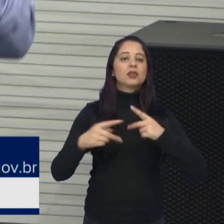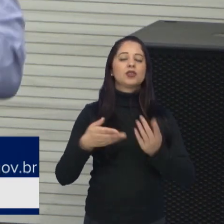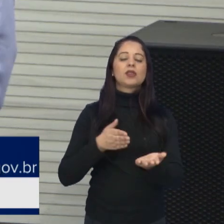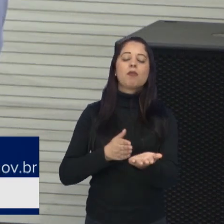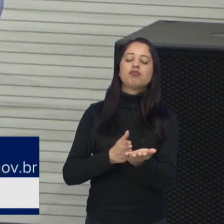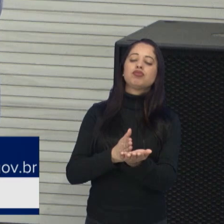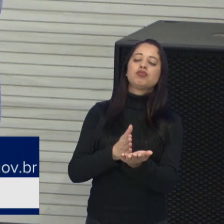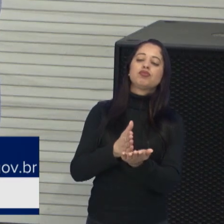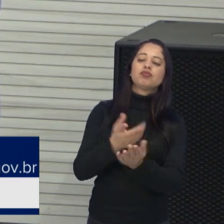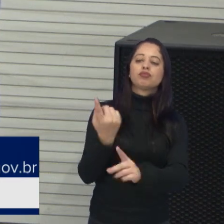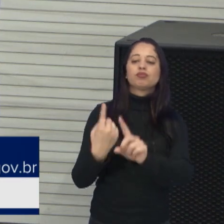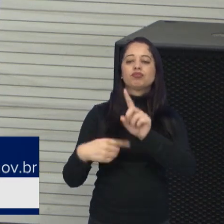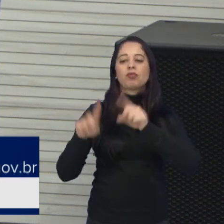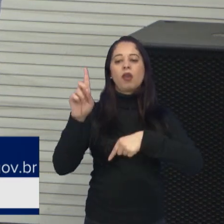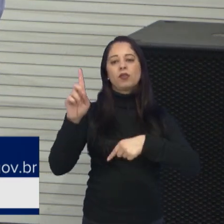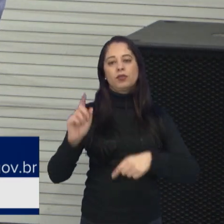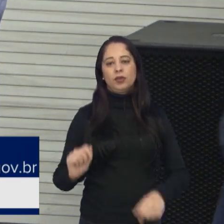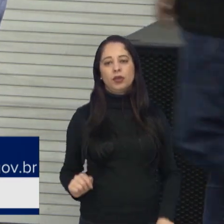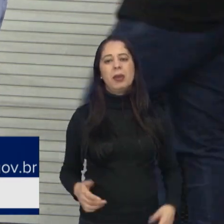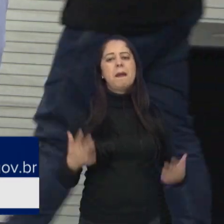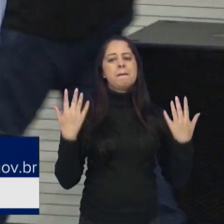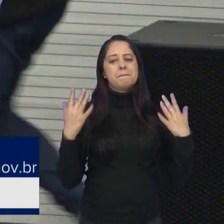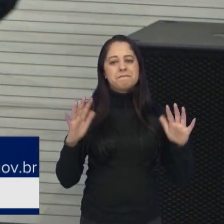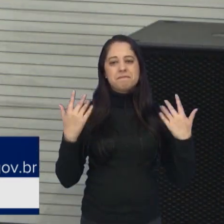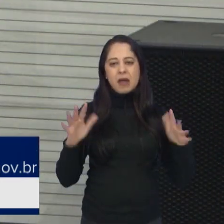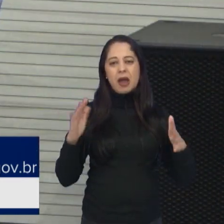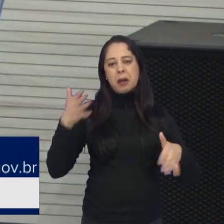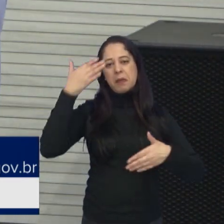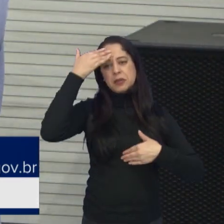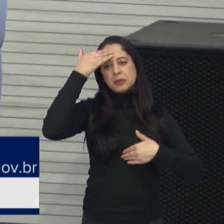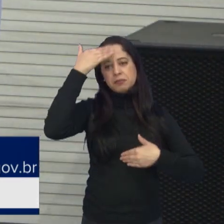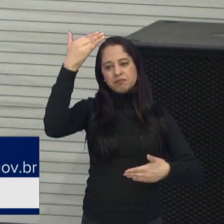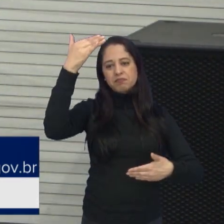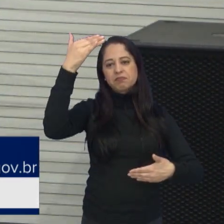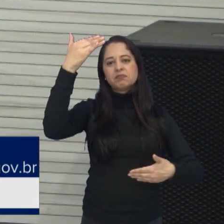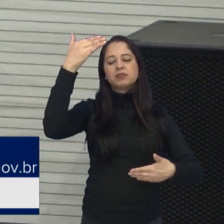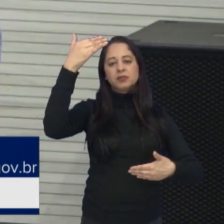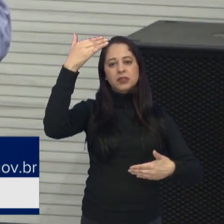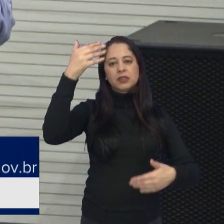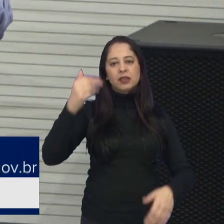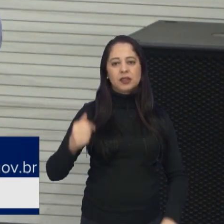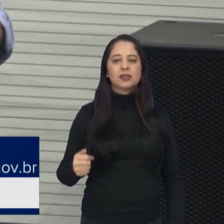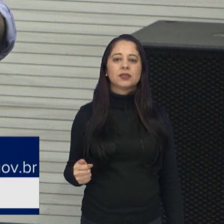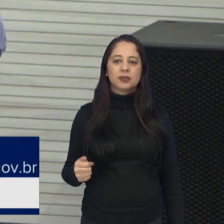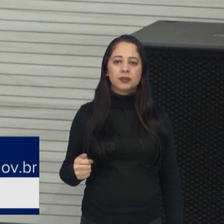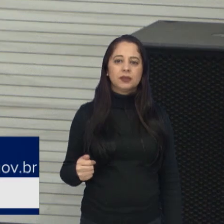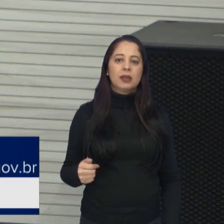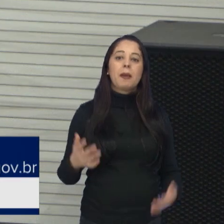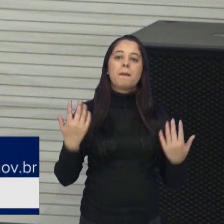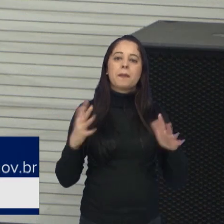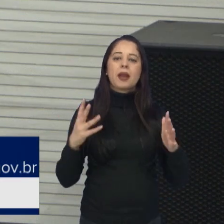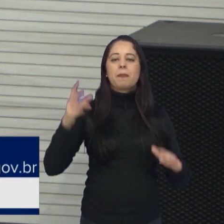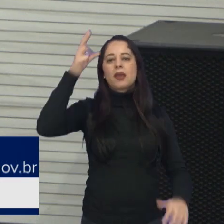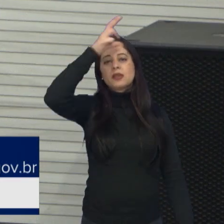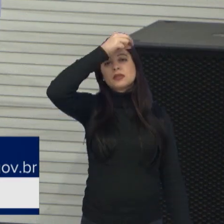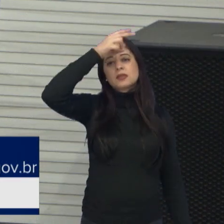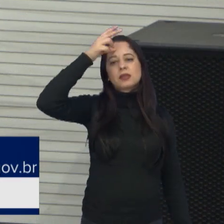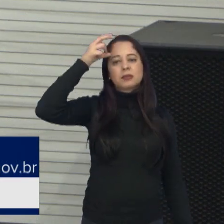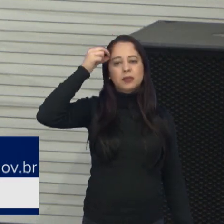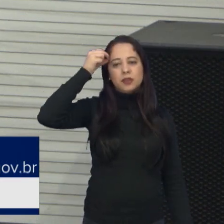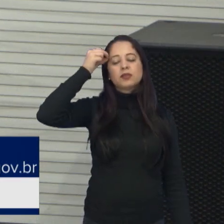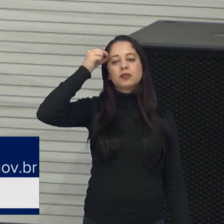muito mais do jeito que tem. Então, parabéns, muito obrigado a todos os vereadores aqui, e parabéns à Prefeitura